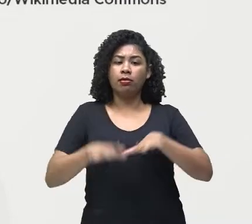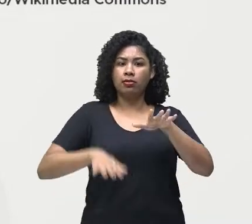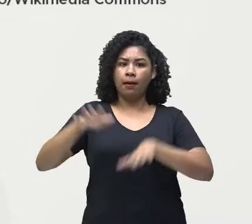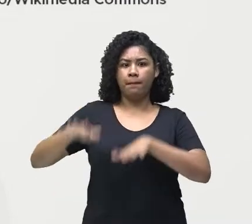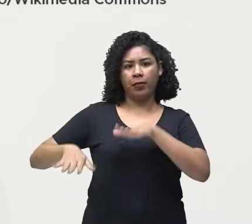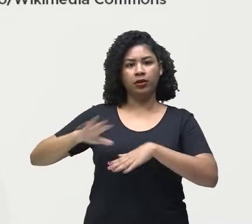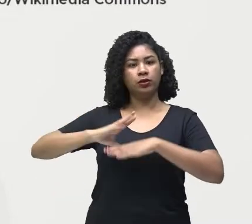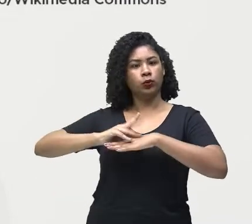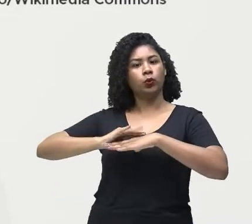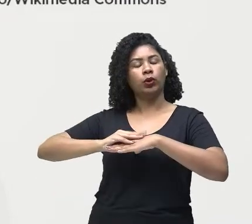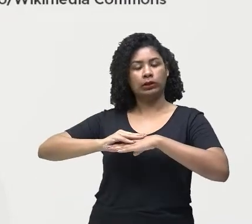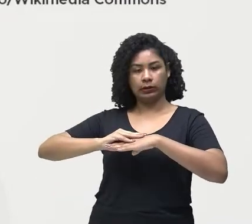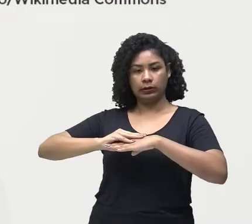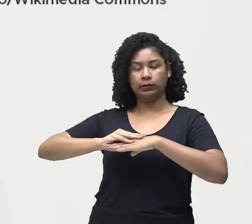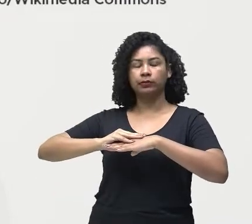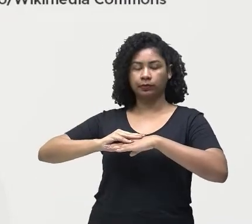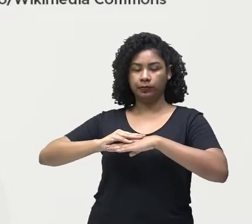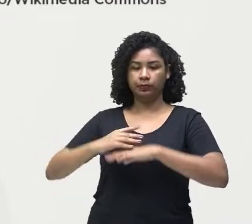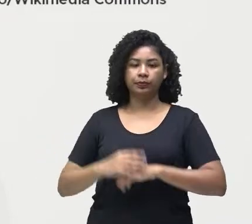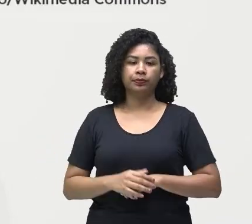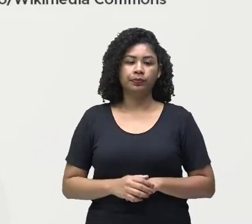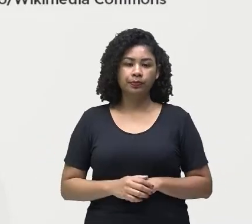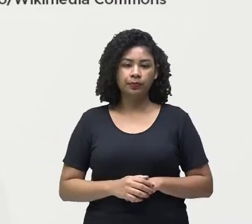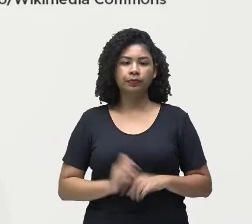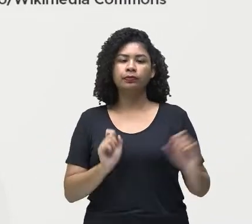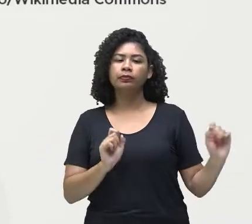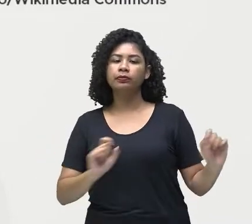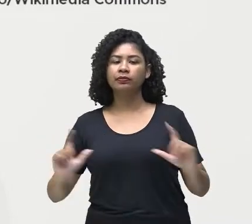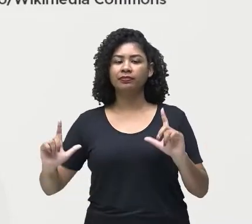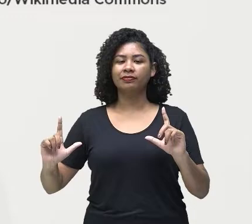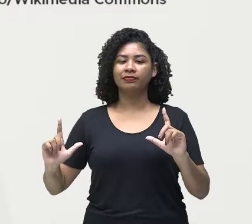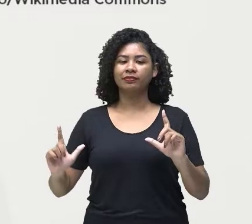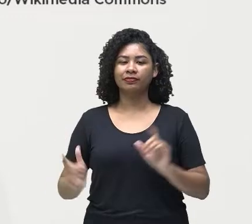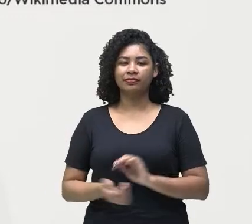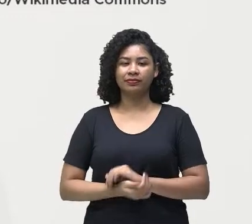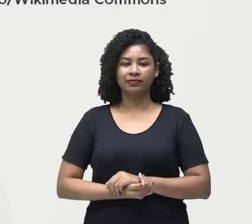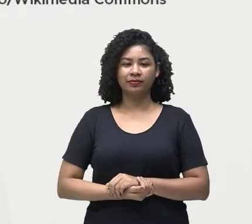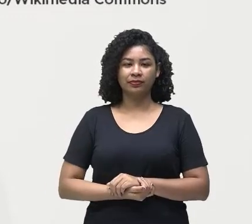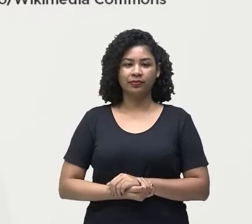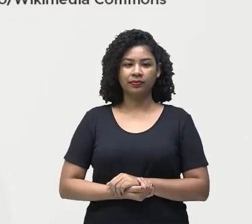a doença. Próxima cartela.